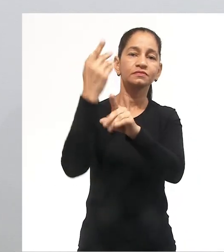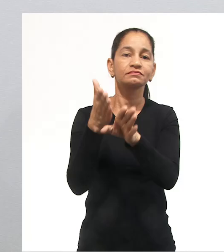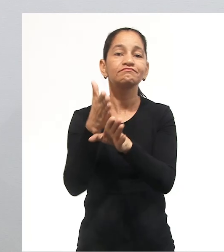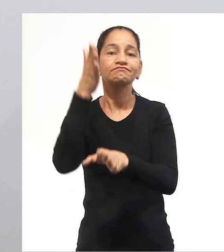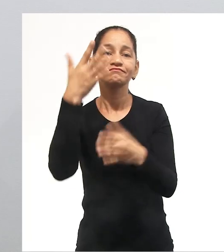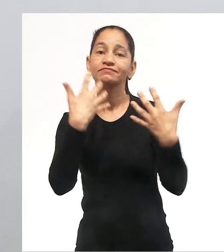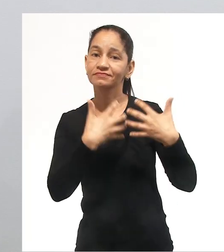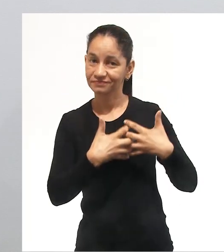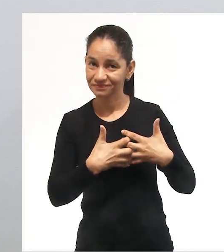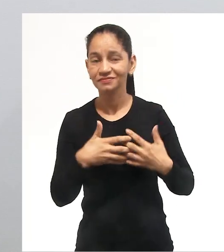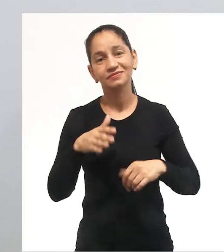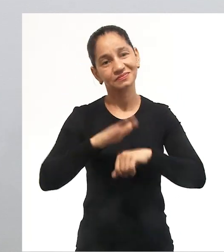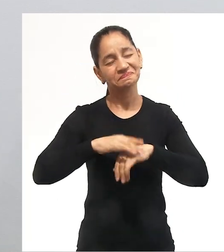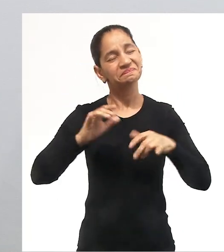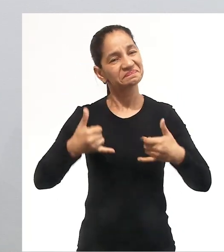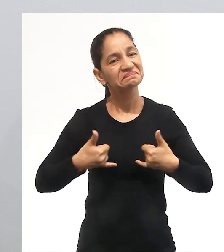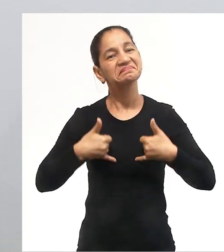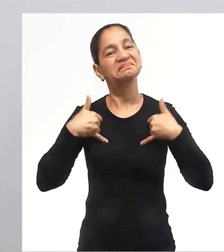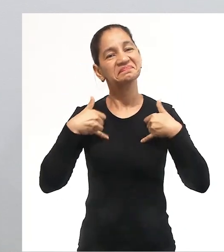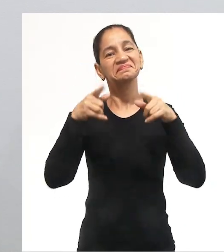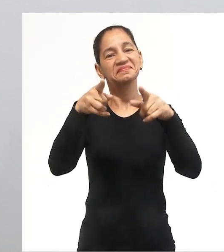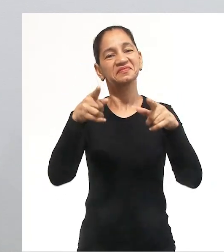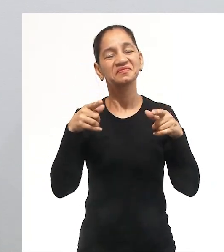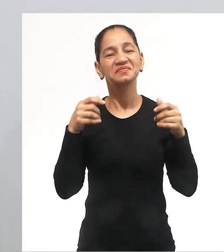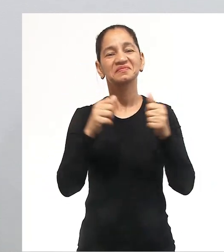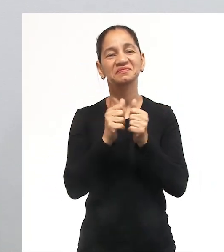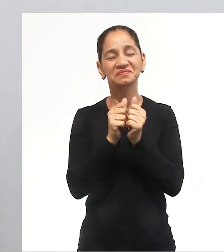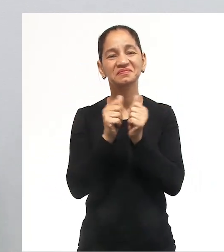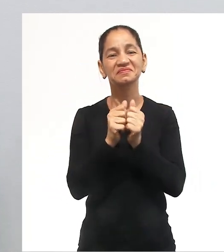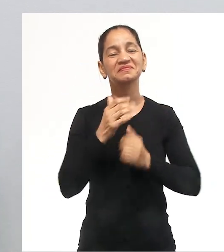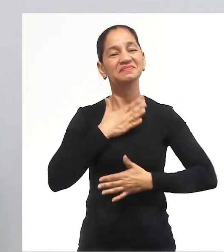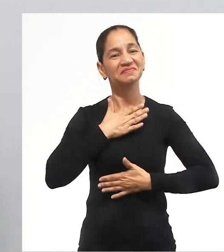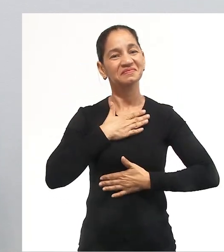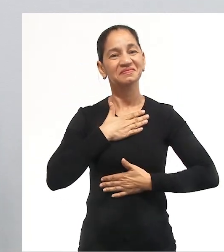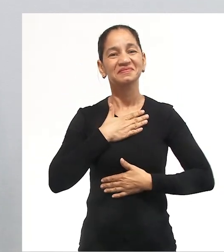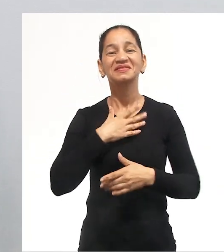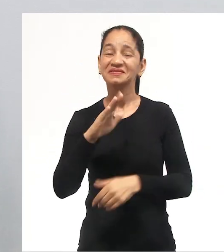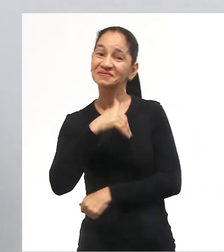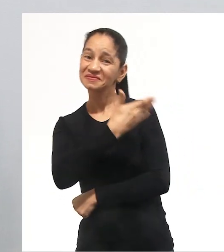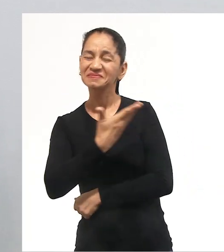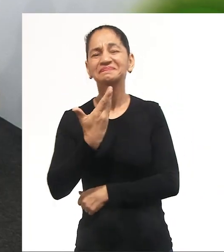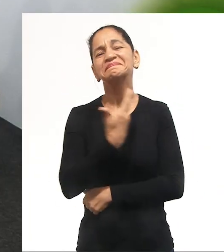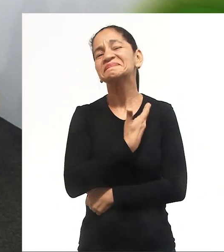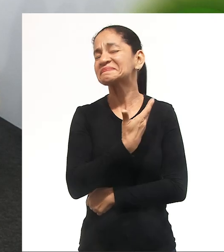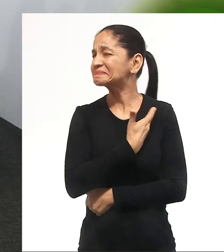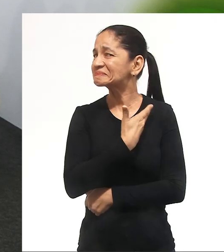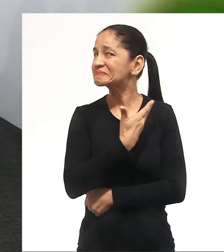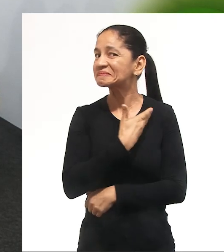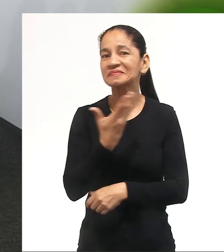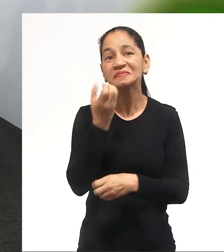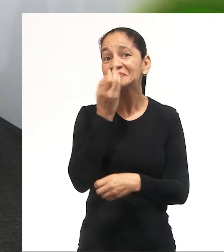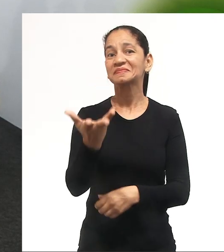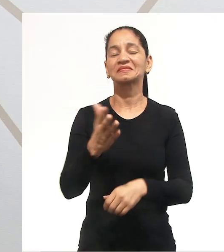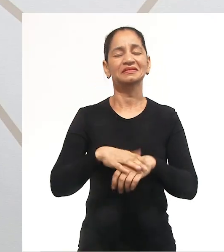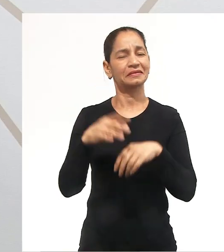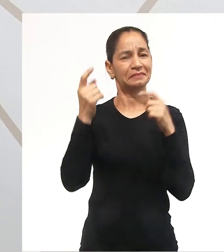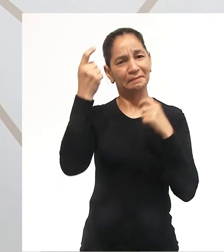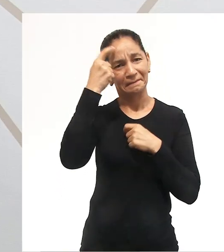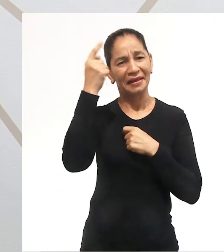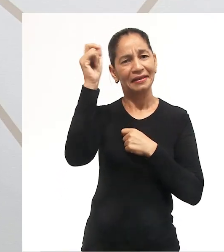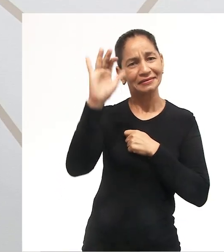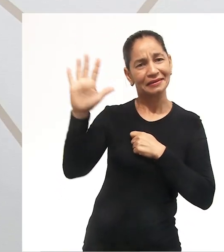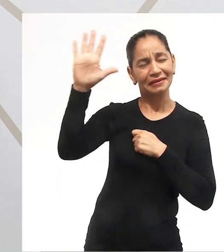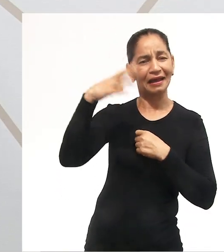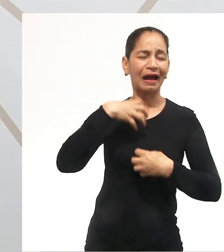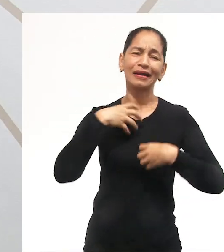plotagem do Instituto. É um prazer estar aqui com a senhora e com a minha casca de bala. Imagino, também é um